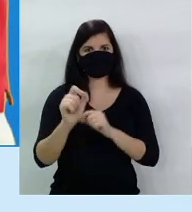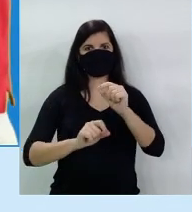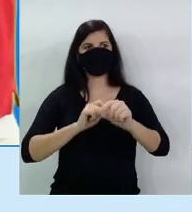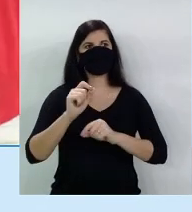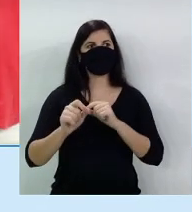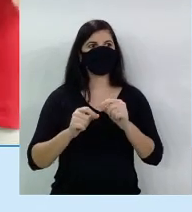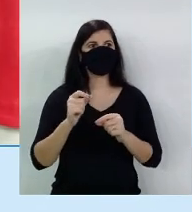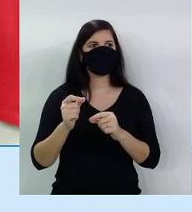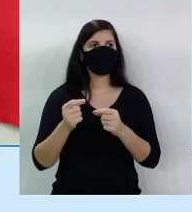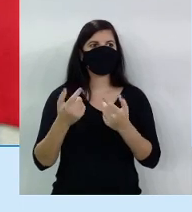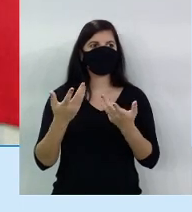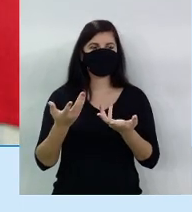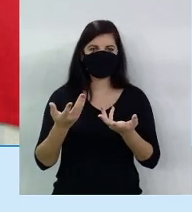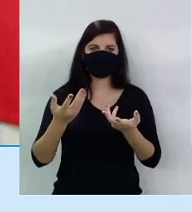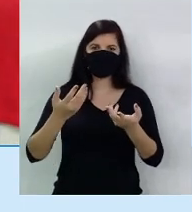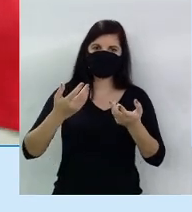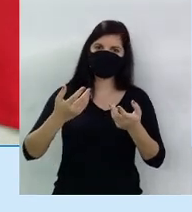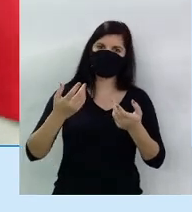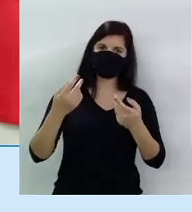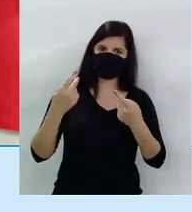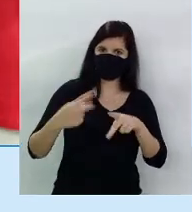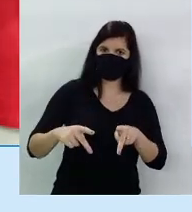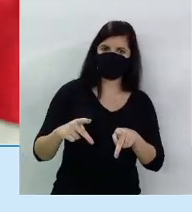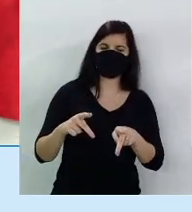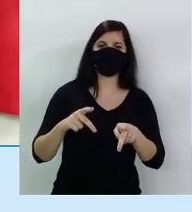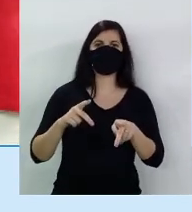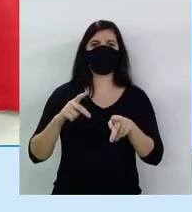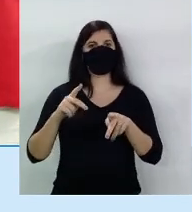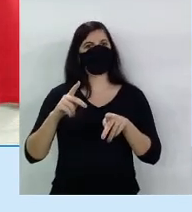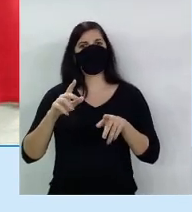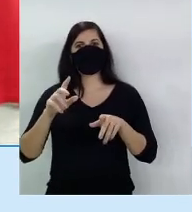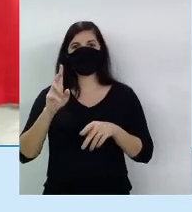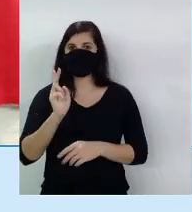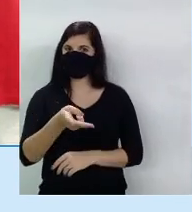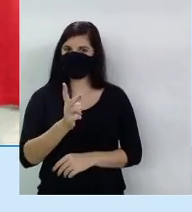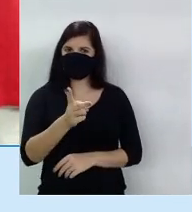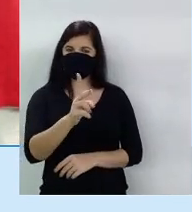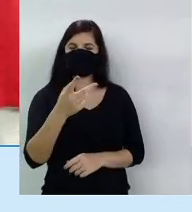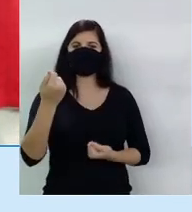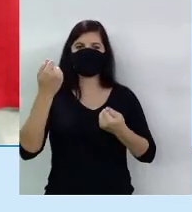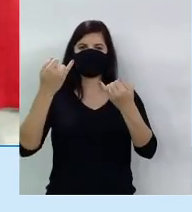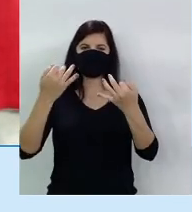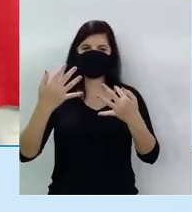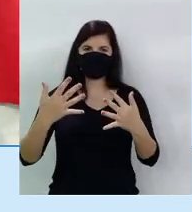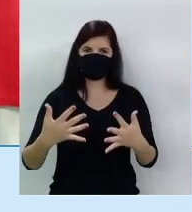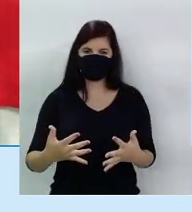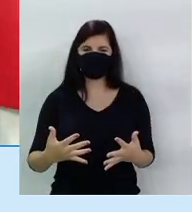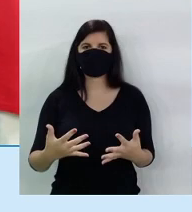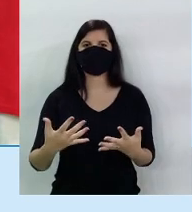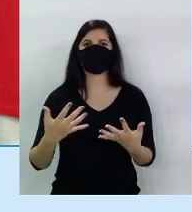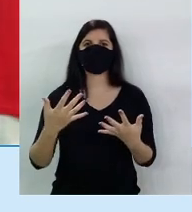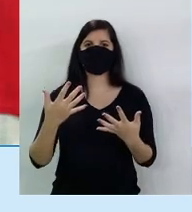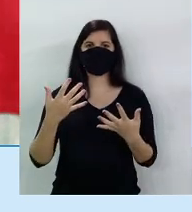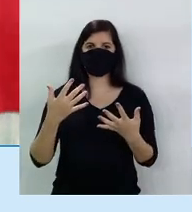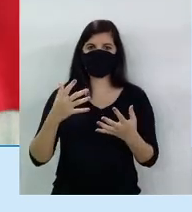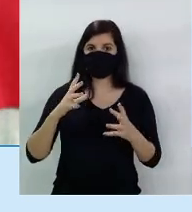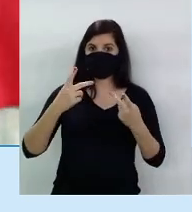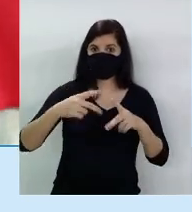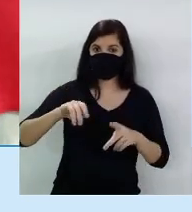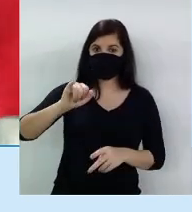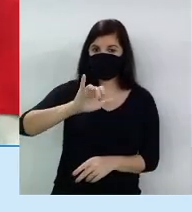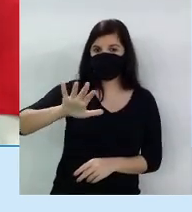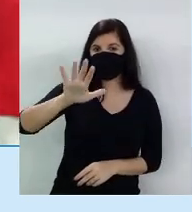Olhem aí a dignidade, um ritual. Lembrando sempre que nós trabalhamos aqui os símbolos,